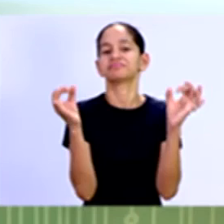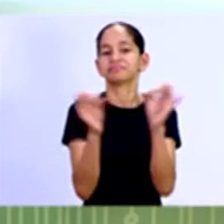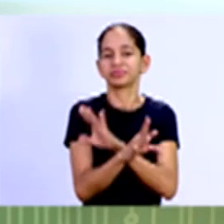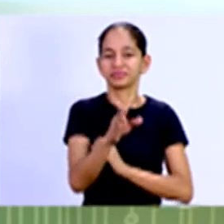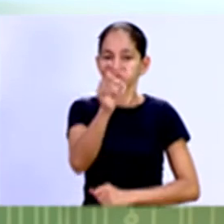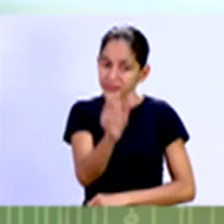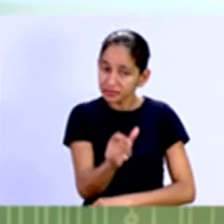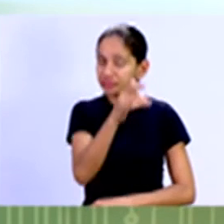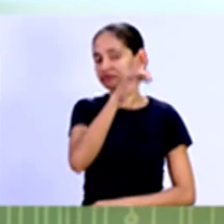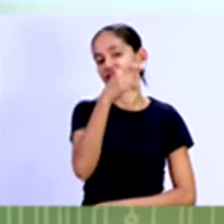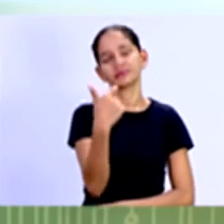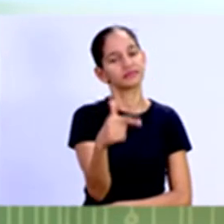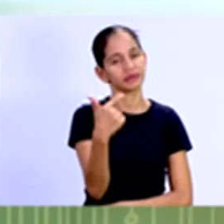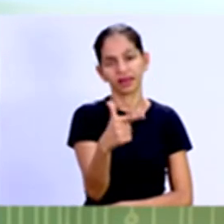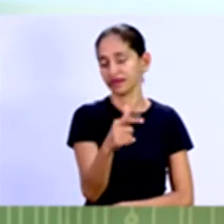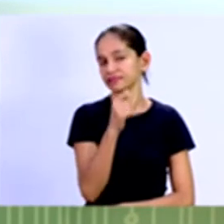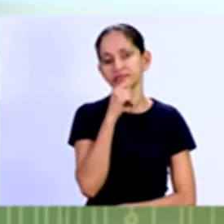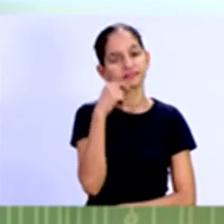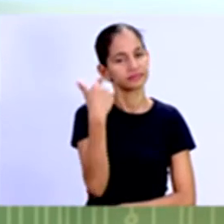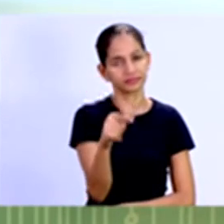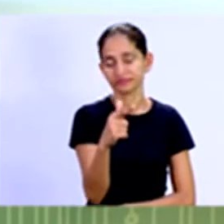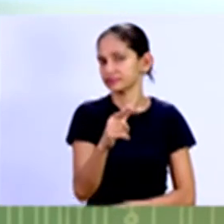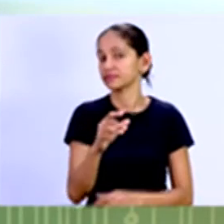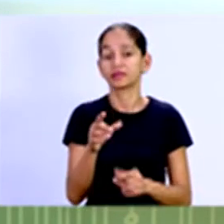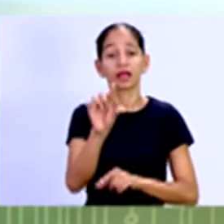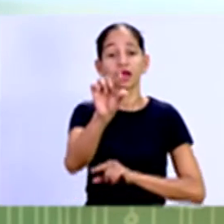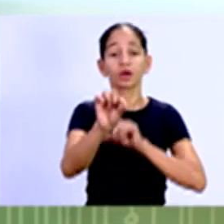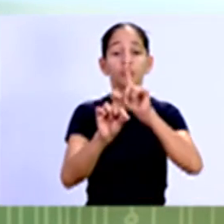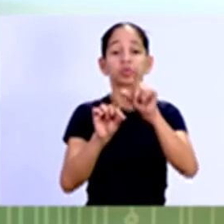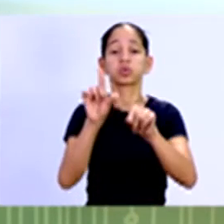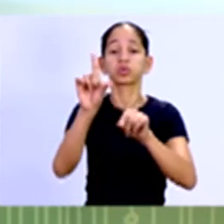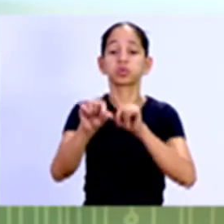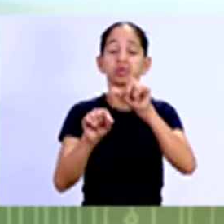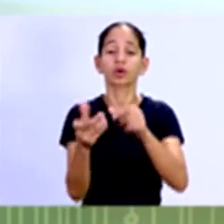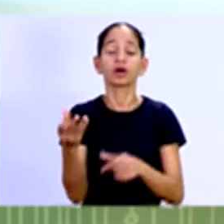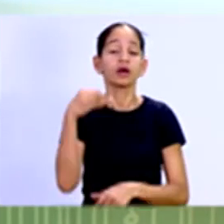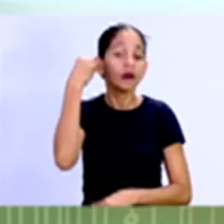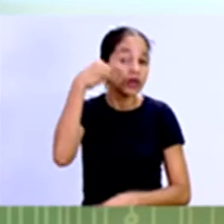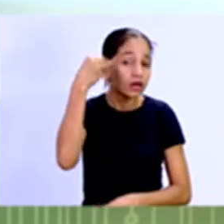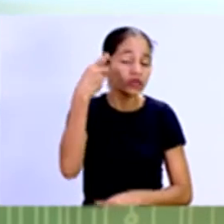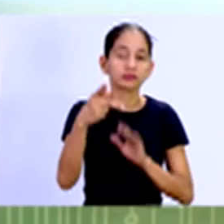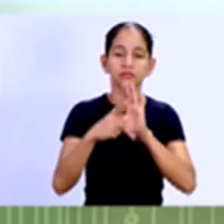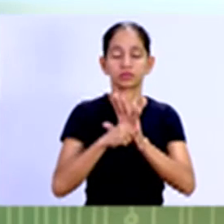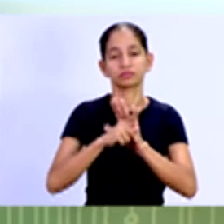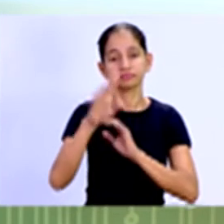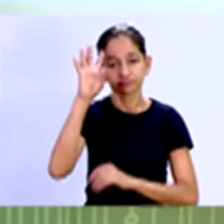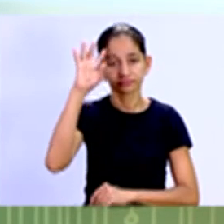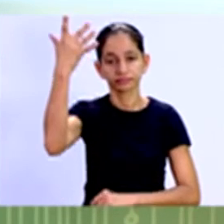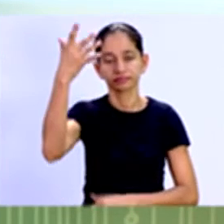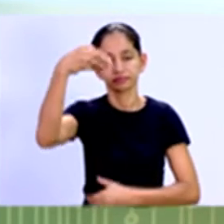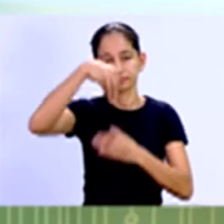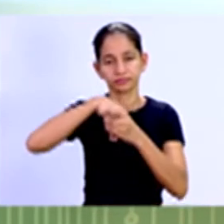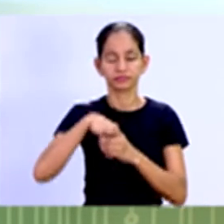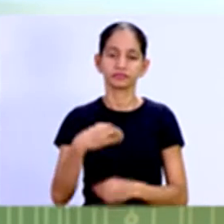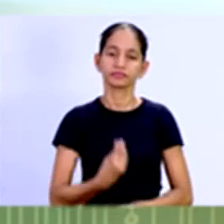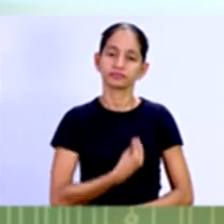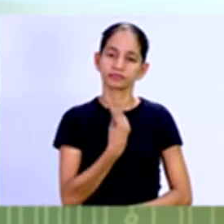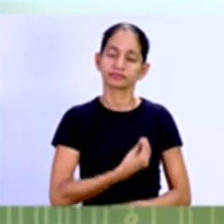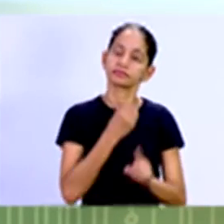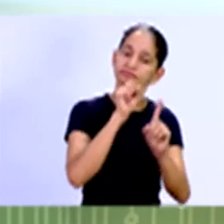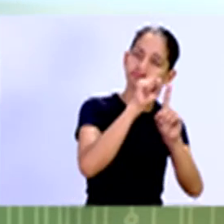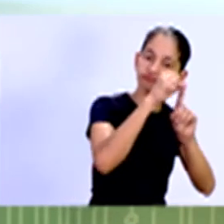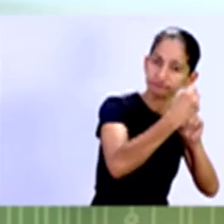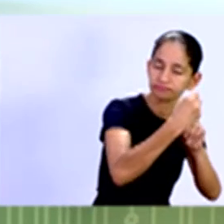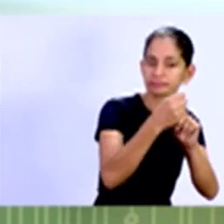ético, agir eticamente, agir moralmente é uma escolha, é uma decisão, né, que nós fazemos, tanto no âmbito